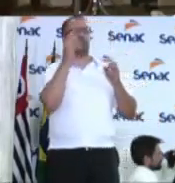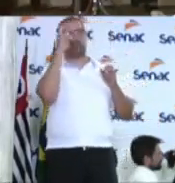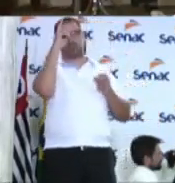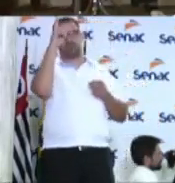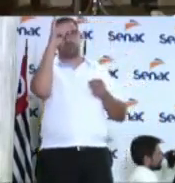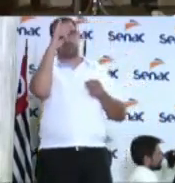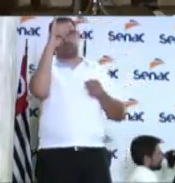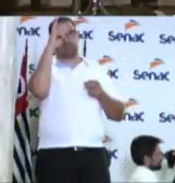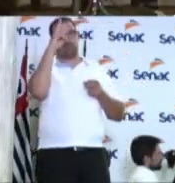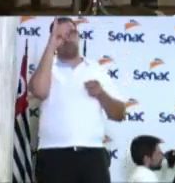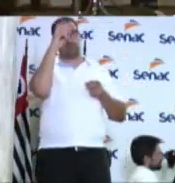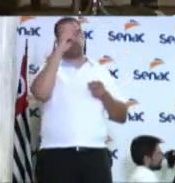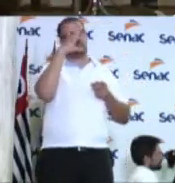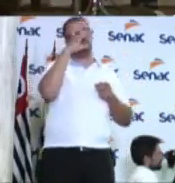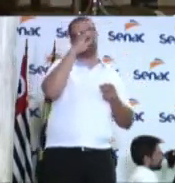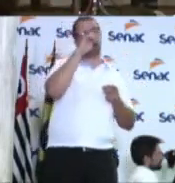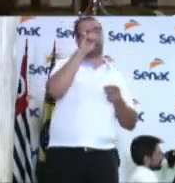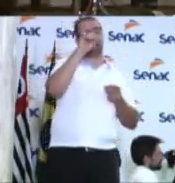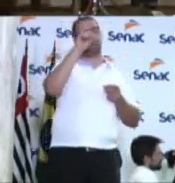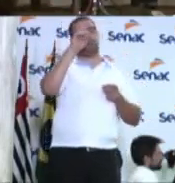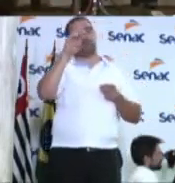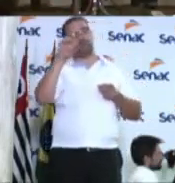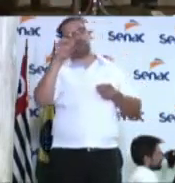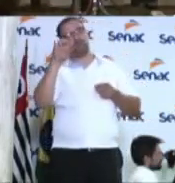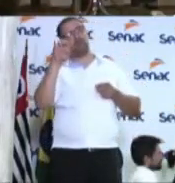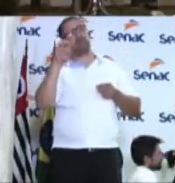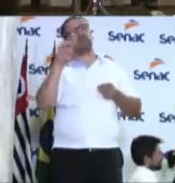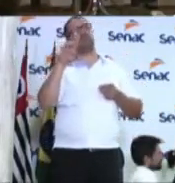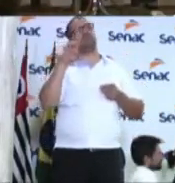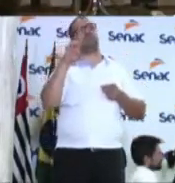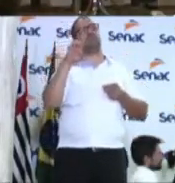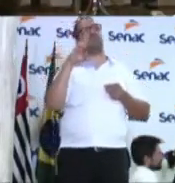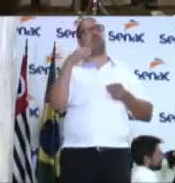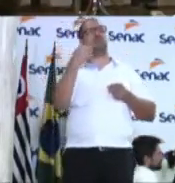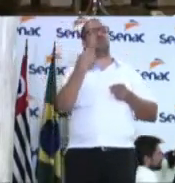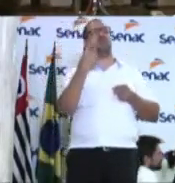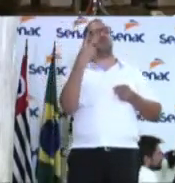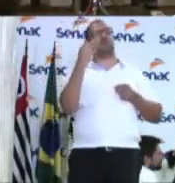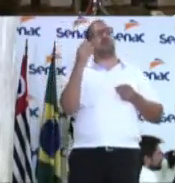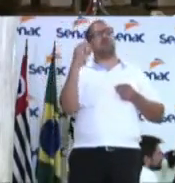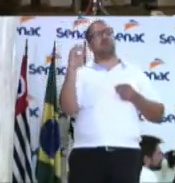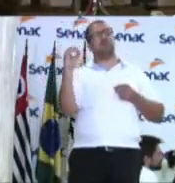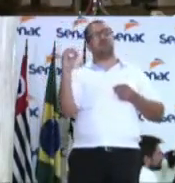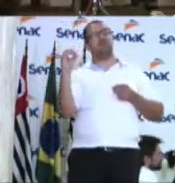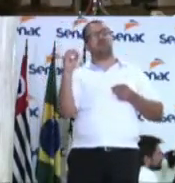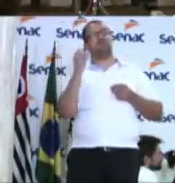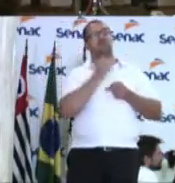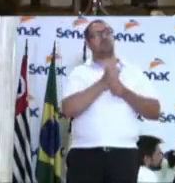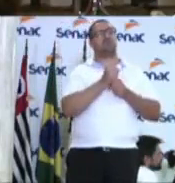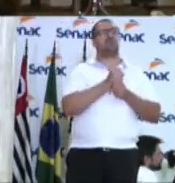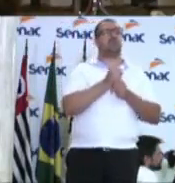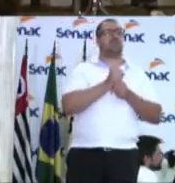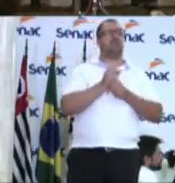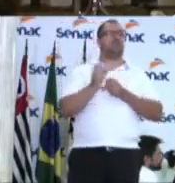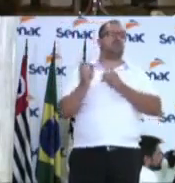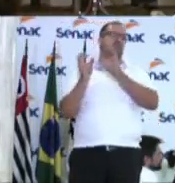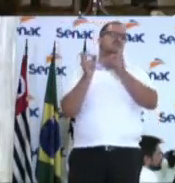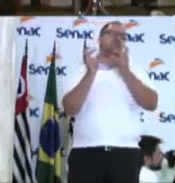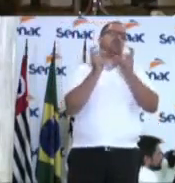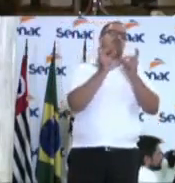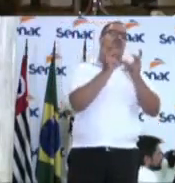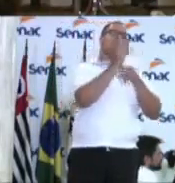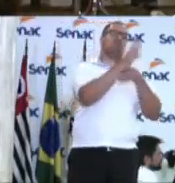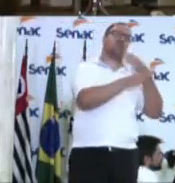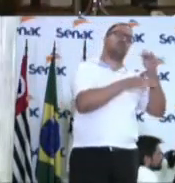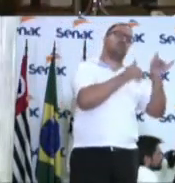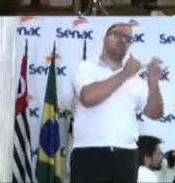do case de BMW, que foi considerado o primeiro case de branded content do ano 2000, né, que bombou, vendeu o carro pela internet e pelo